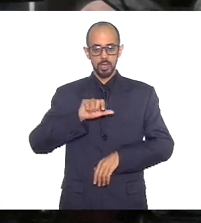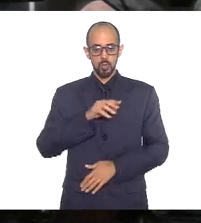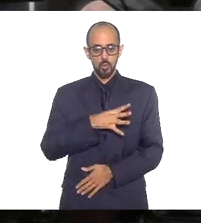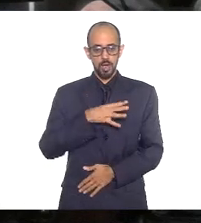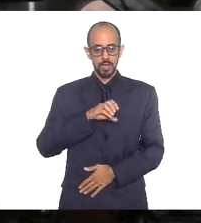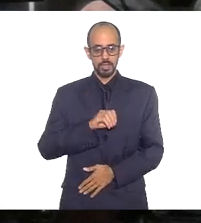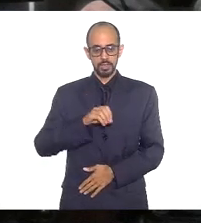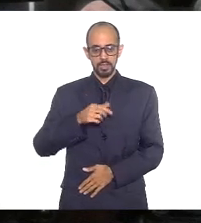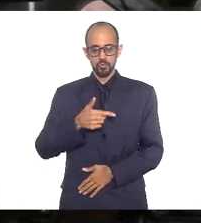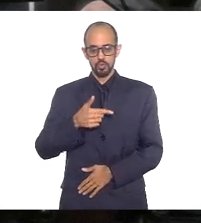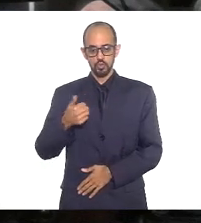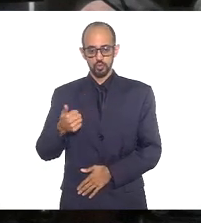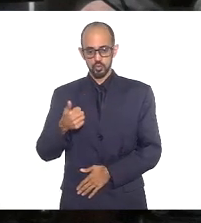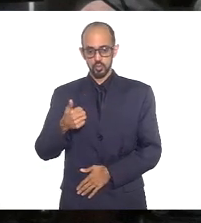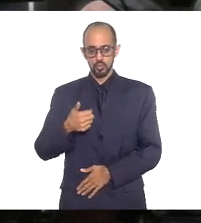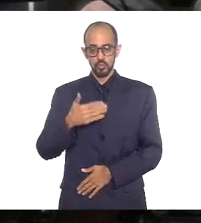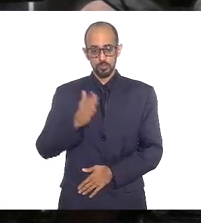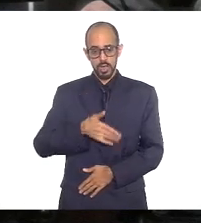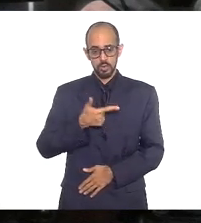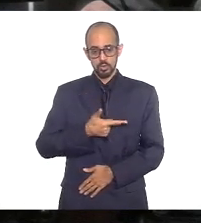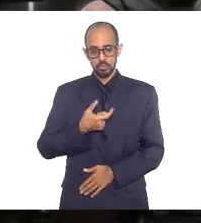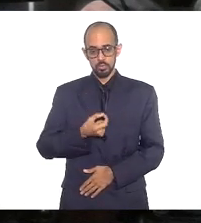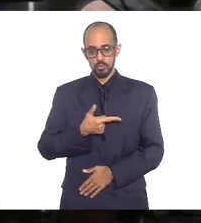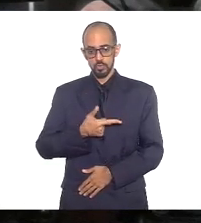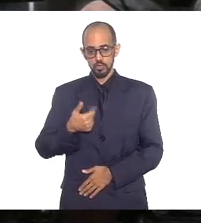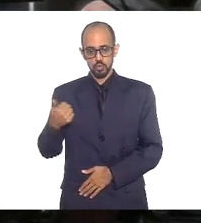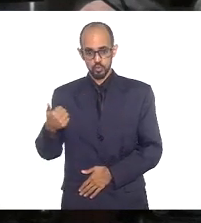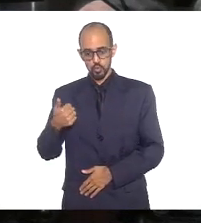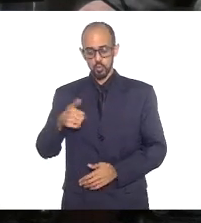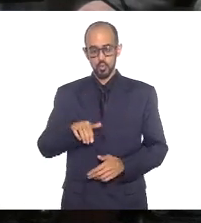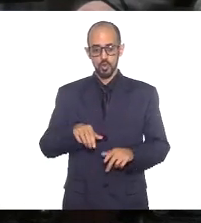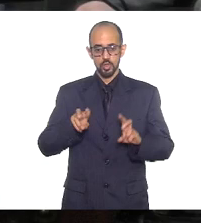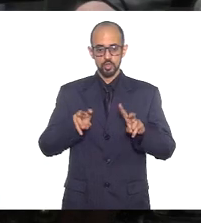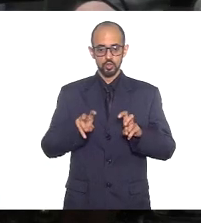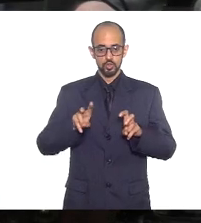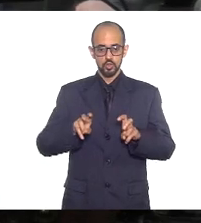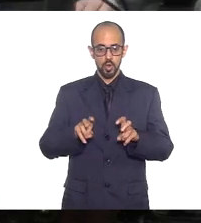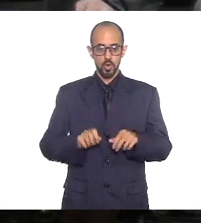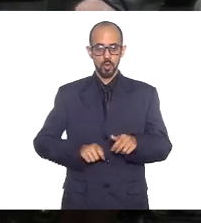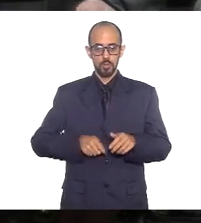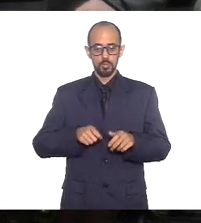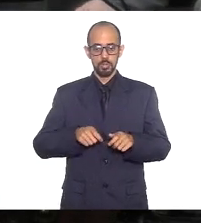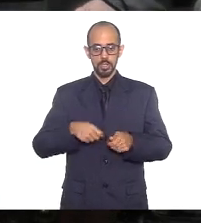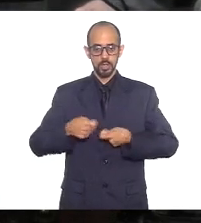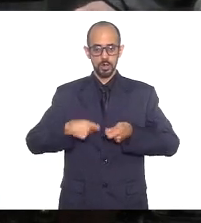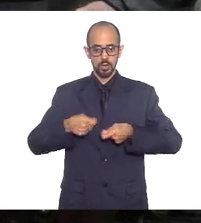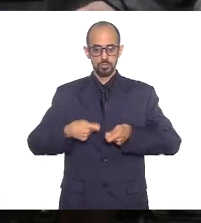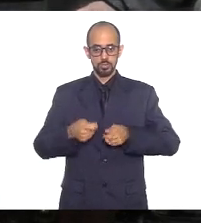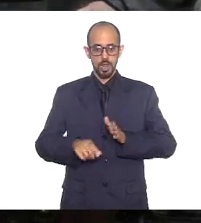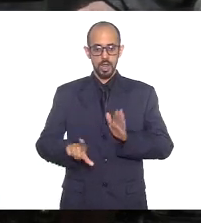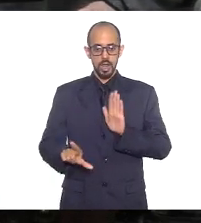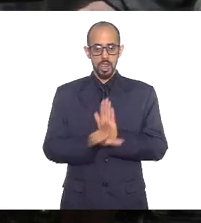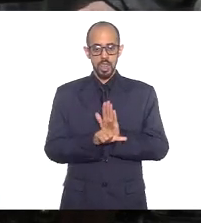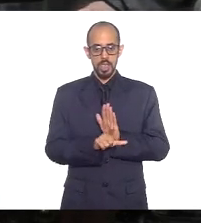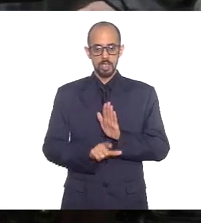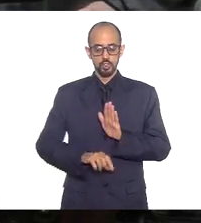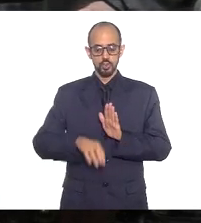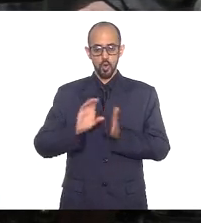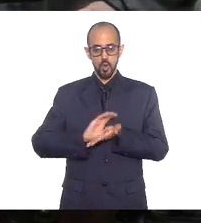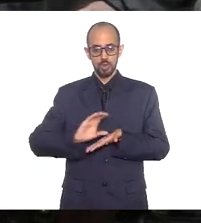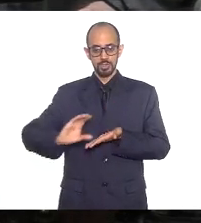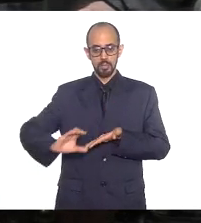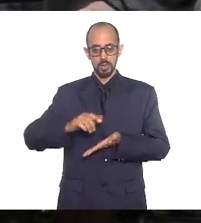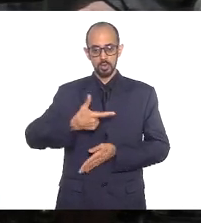4022-2021 do Poder Executivo, que dispõe sobre as diretrizes para a elaboração da Lei de Orçamento Anual de 2022. E